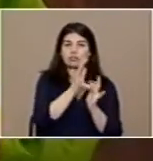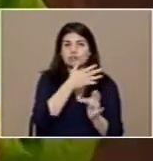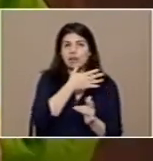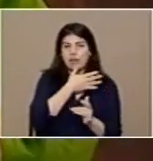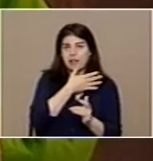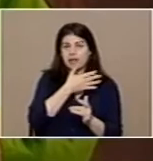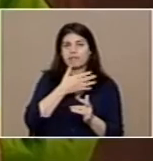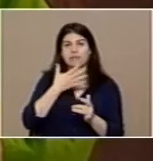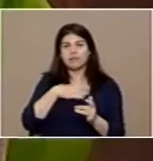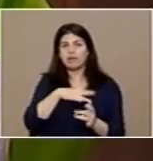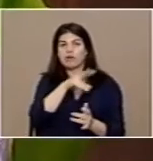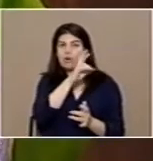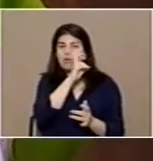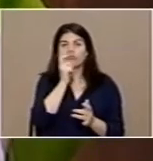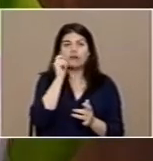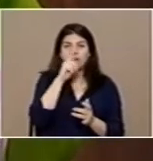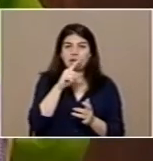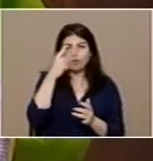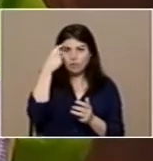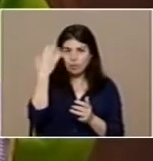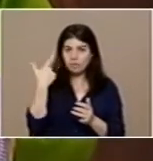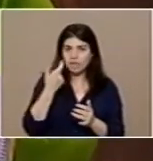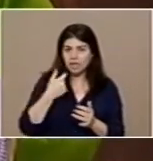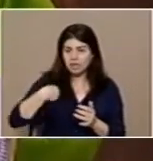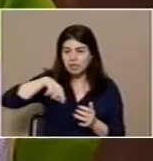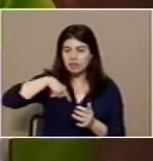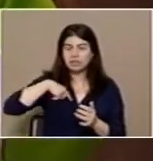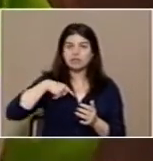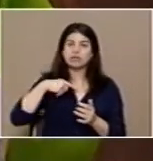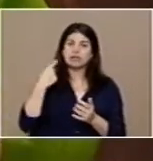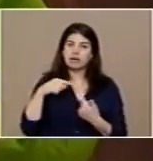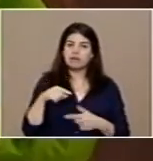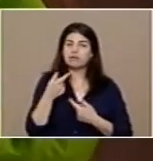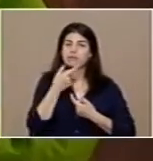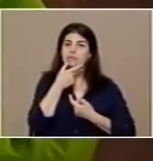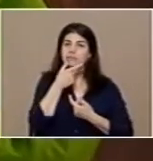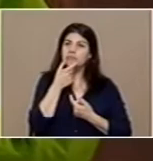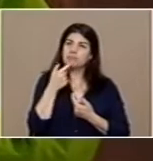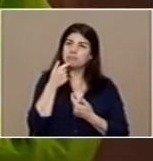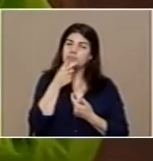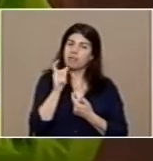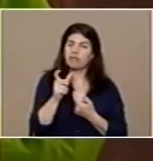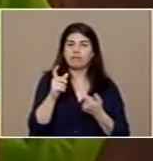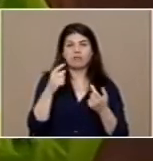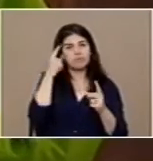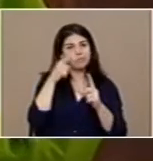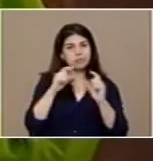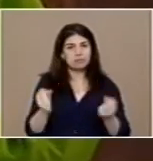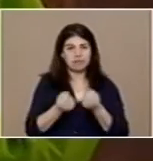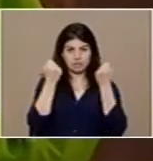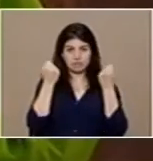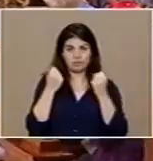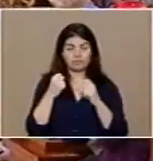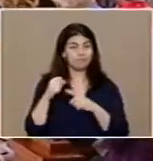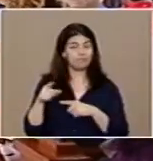compreendia quem tem uma palavra de salvação para eles acolherem os fariseus